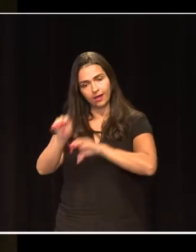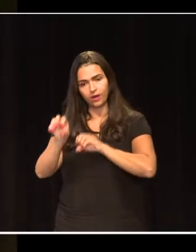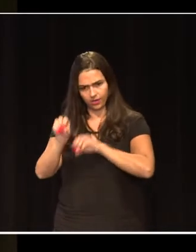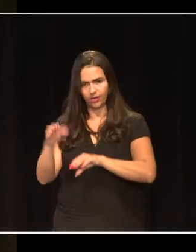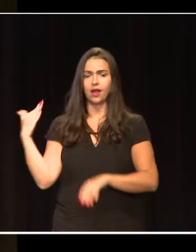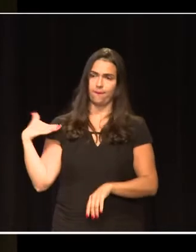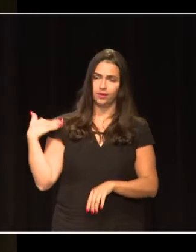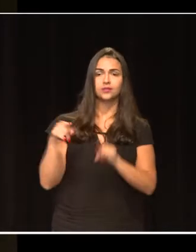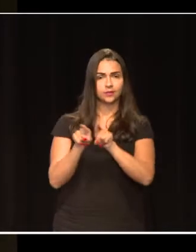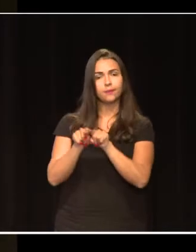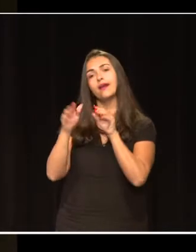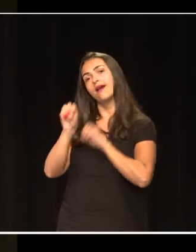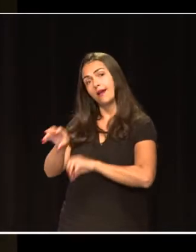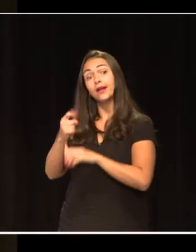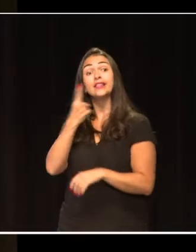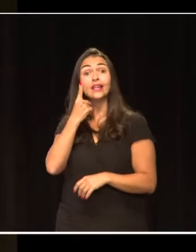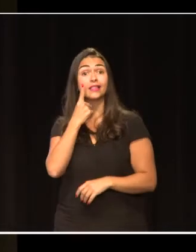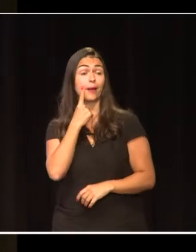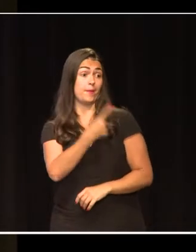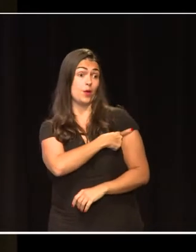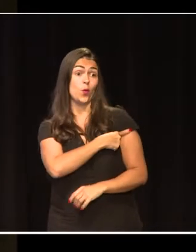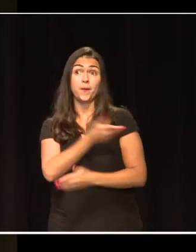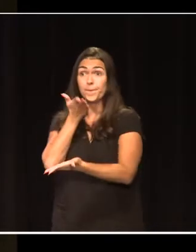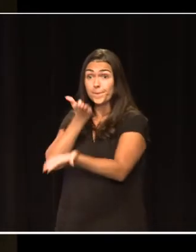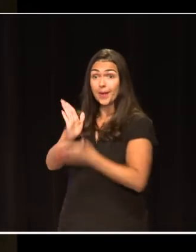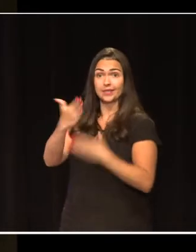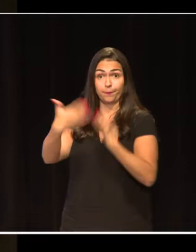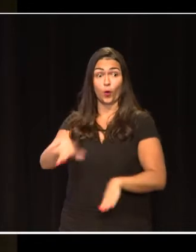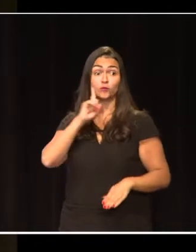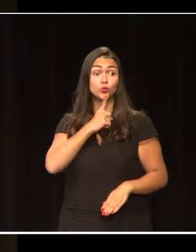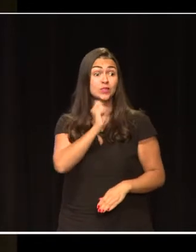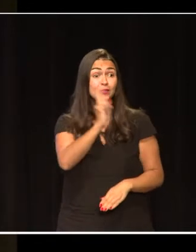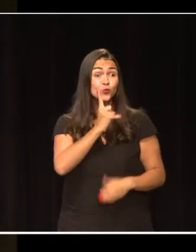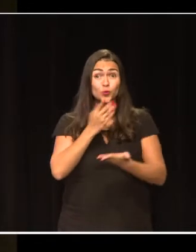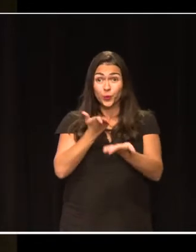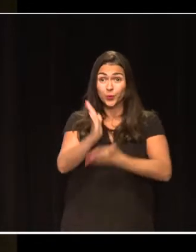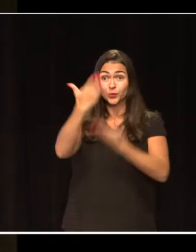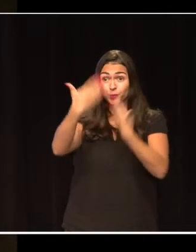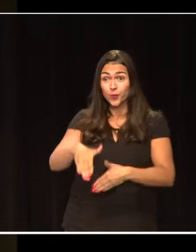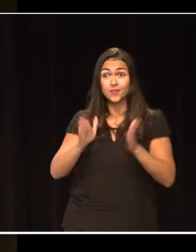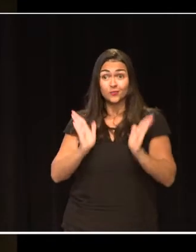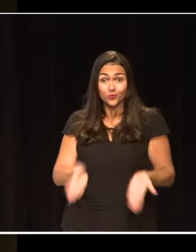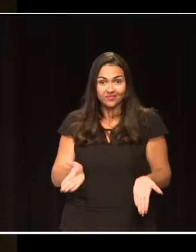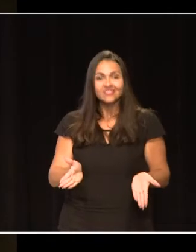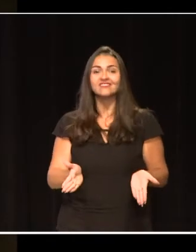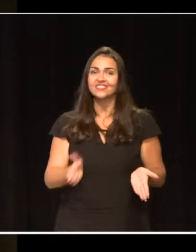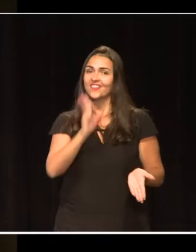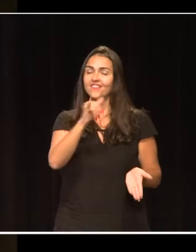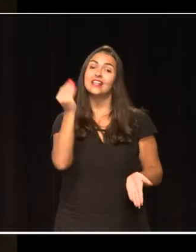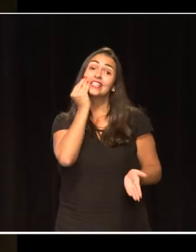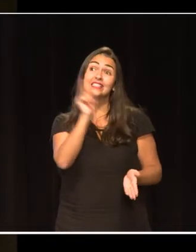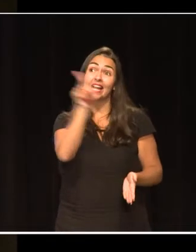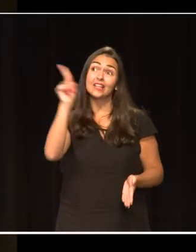se eles conseguem, nesse primeiro ano, passar nessa prova. Se eles conseguirem passar nessa prova, eles vão tentar se